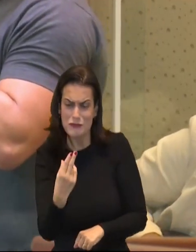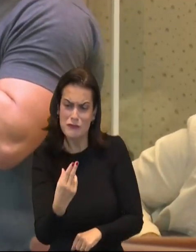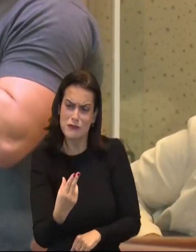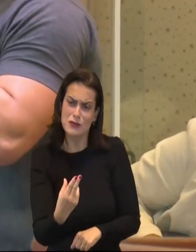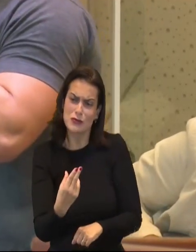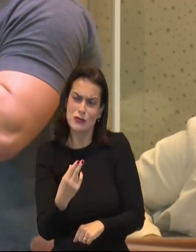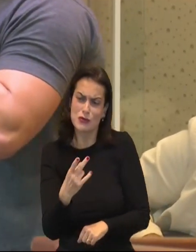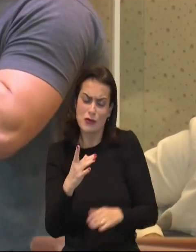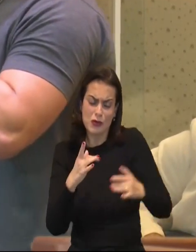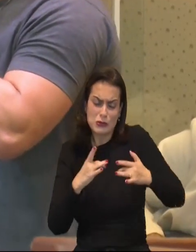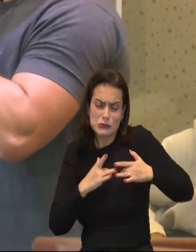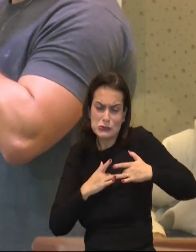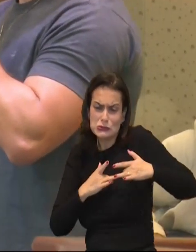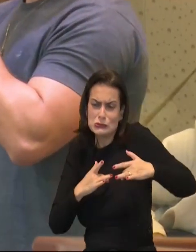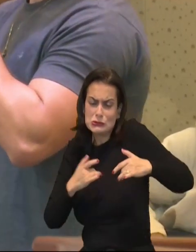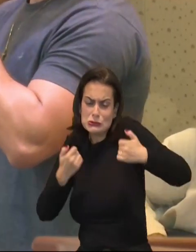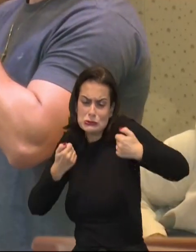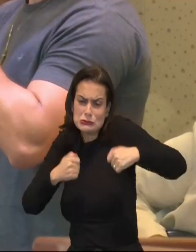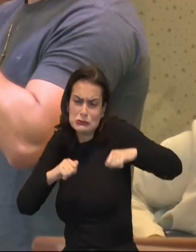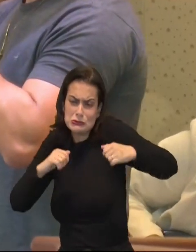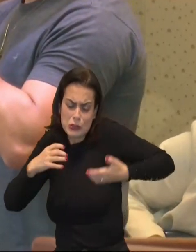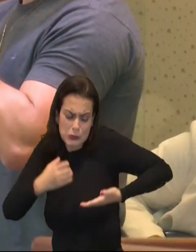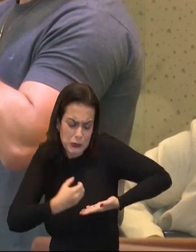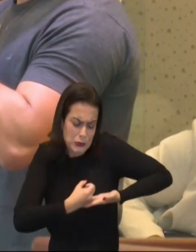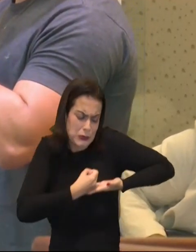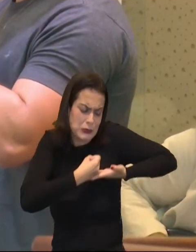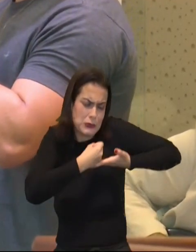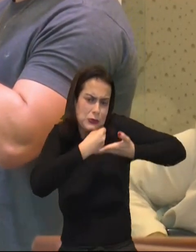ti e fui te